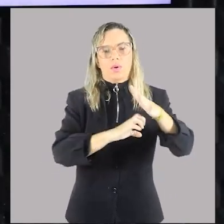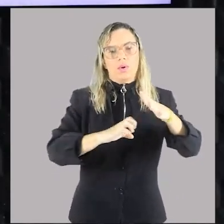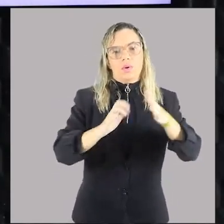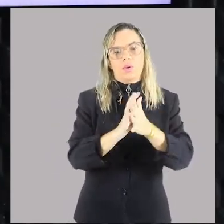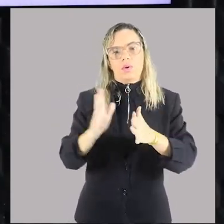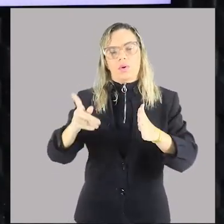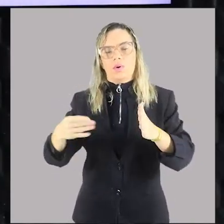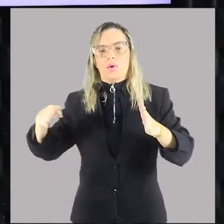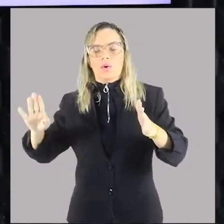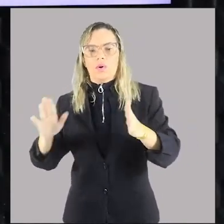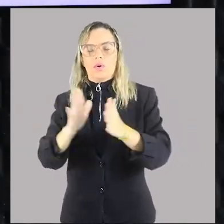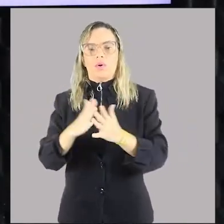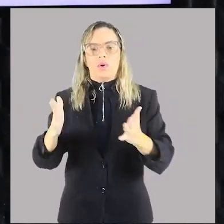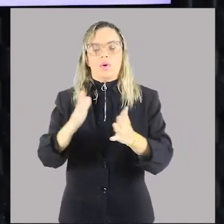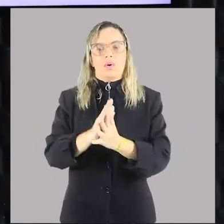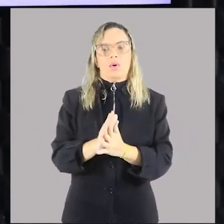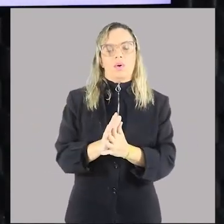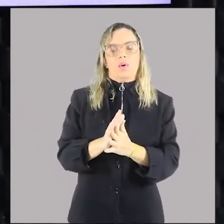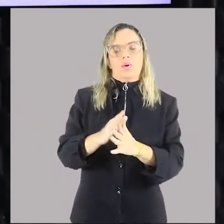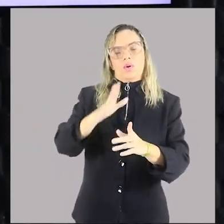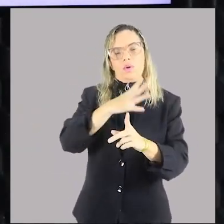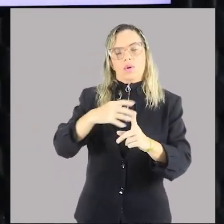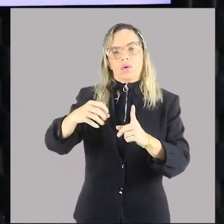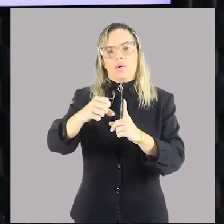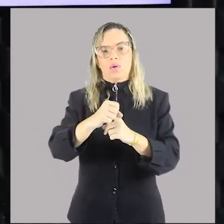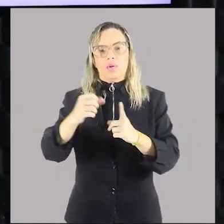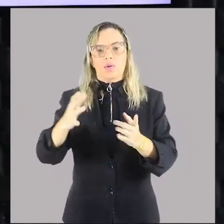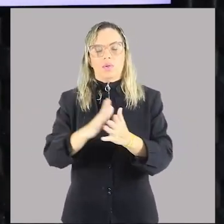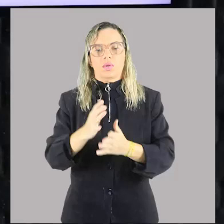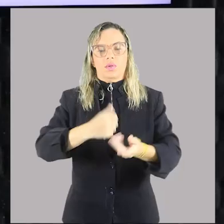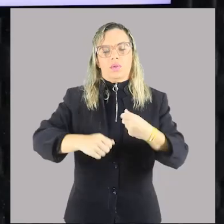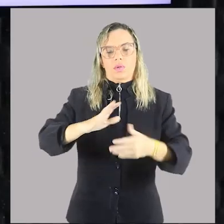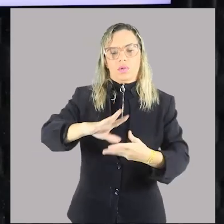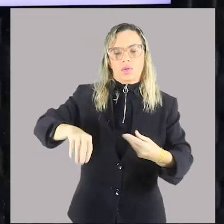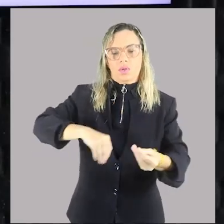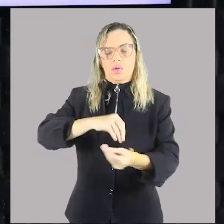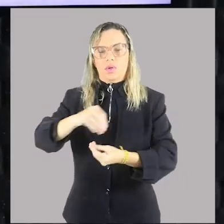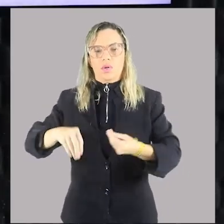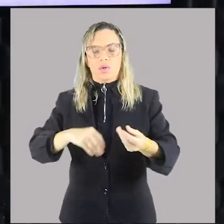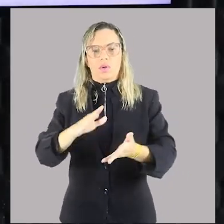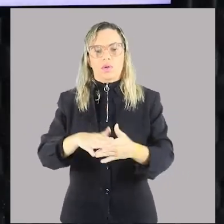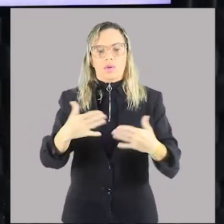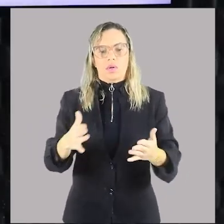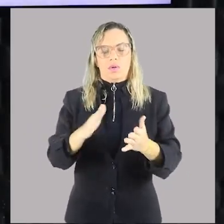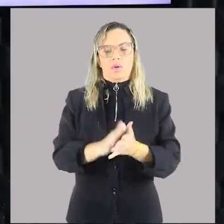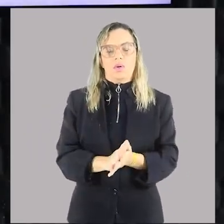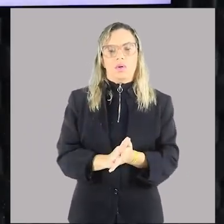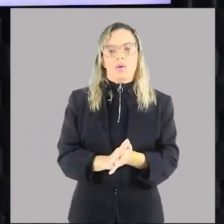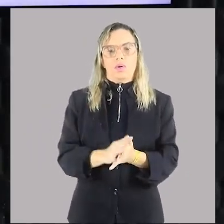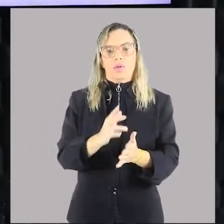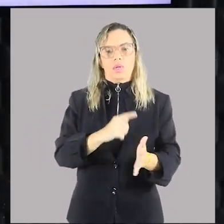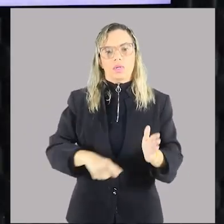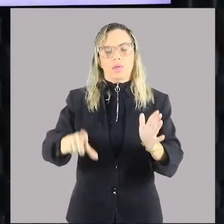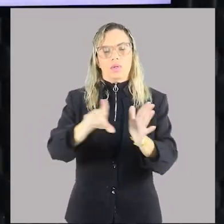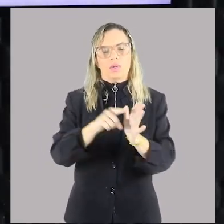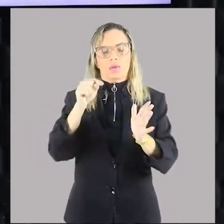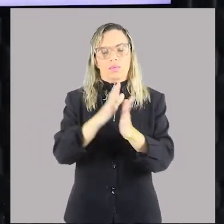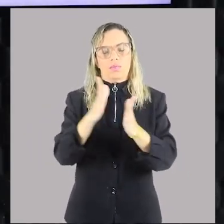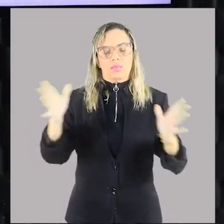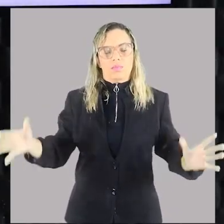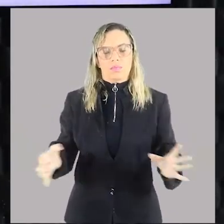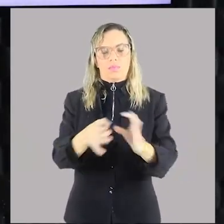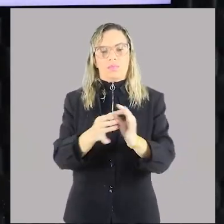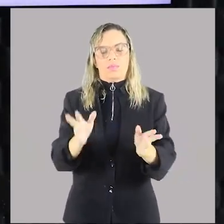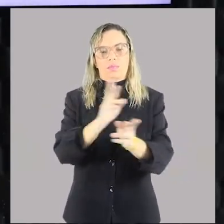com a sociedade de economia mista, ou criadas diretamente por lei, como é o caso das autarquias, certo? Sempre há uma lei que vincula